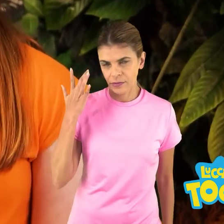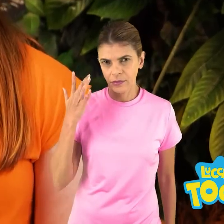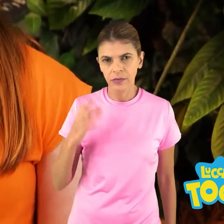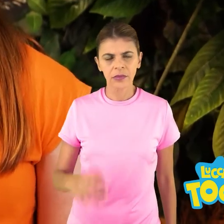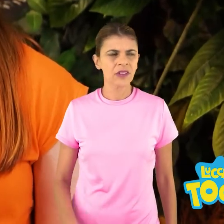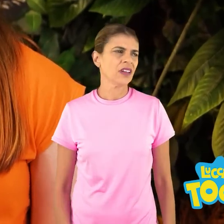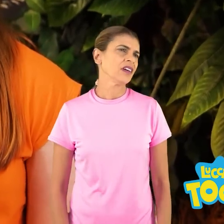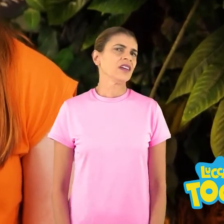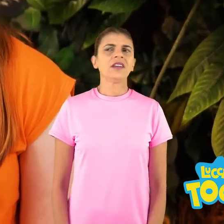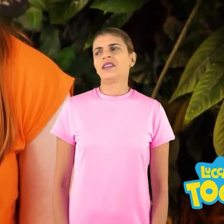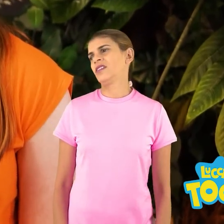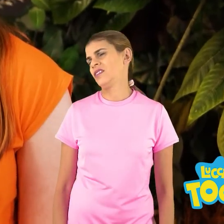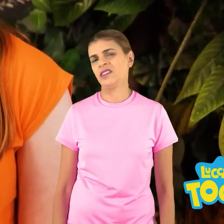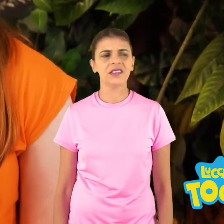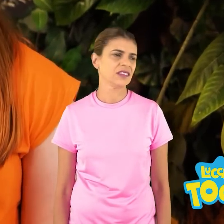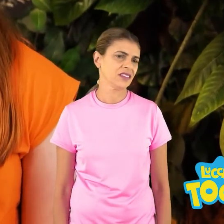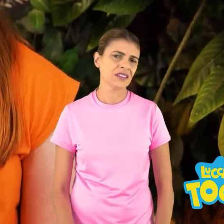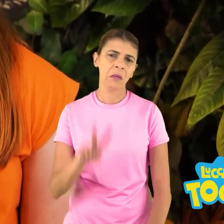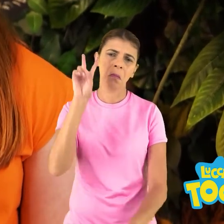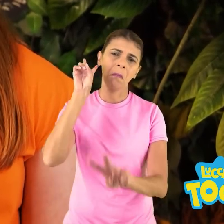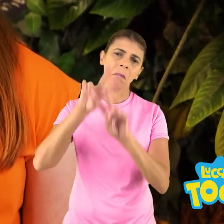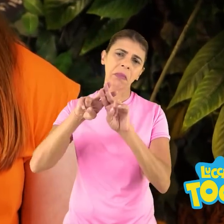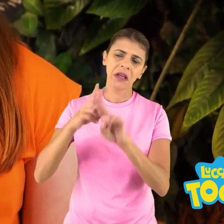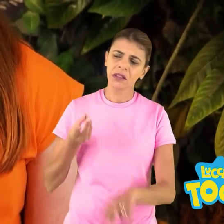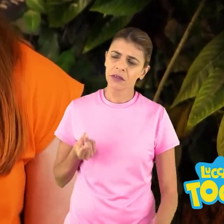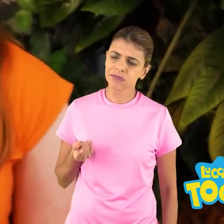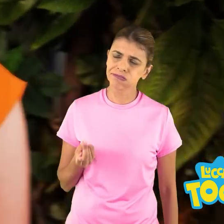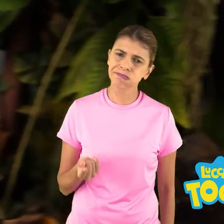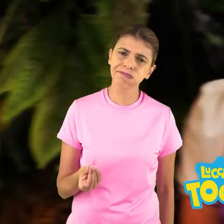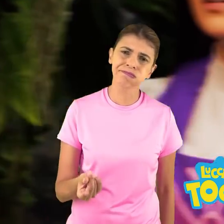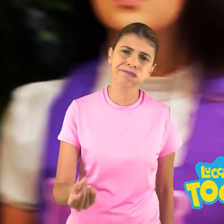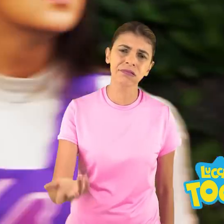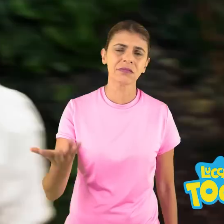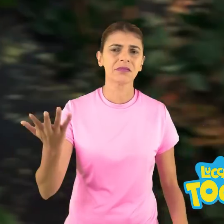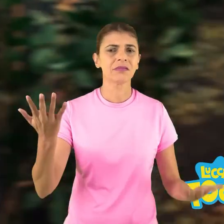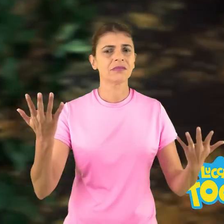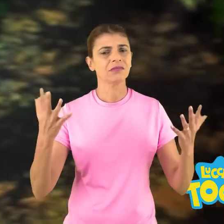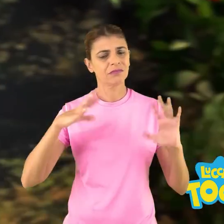Ah, não. A gente vai ficar preso nesse universo pra sempre.